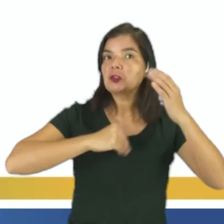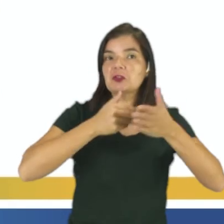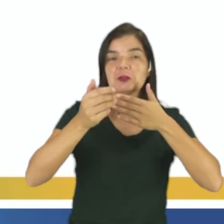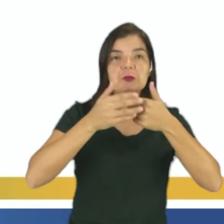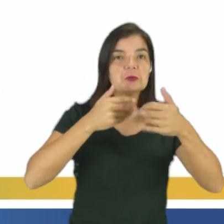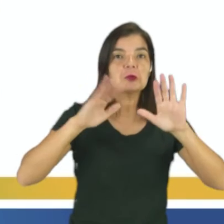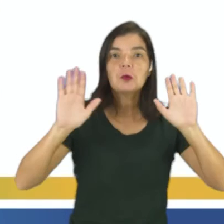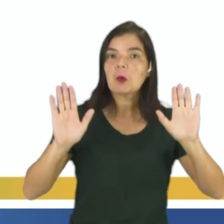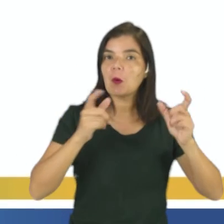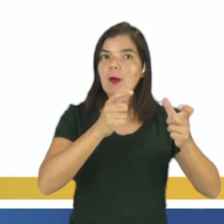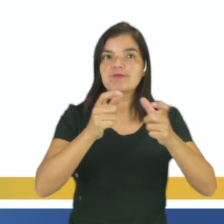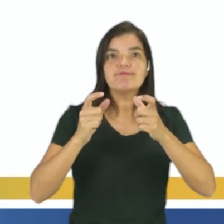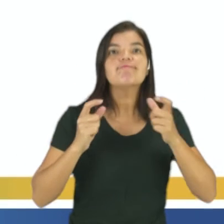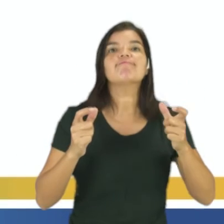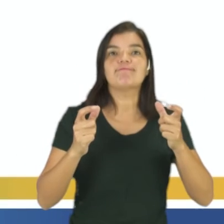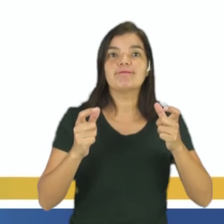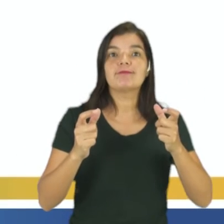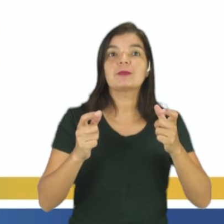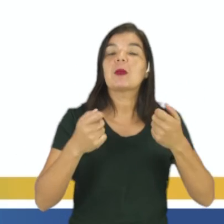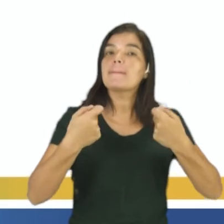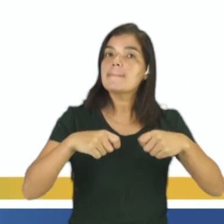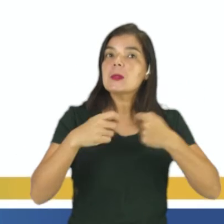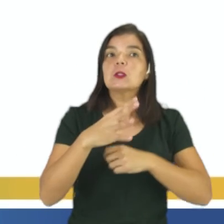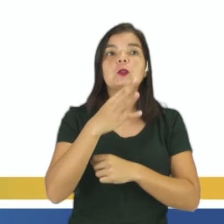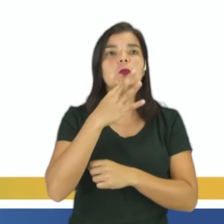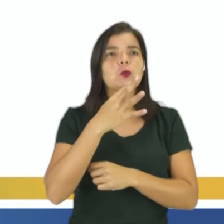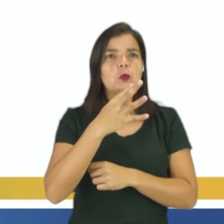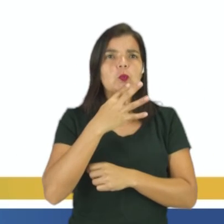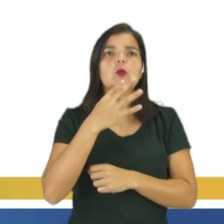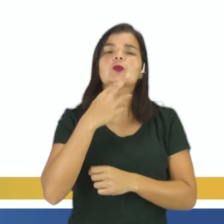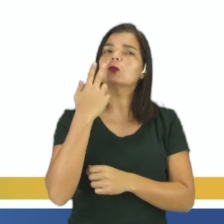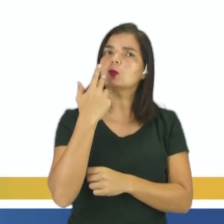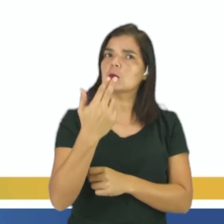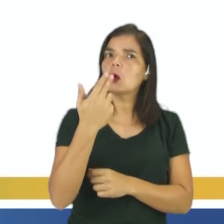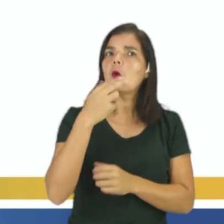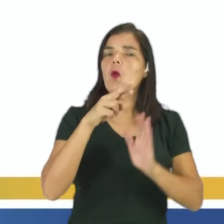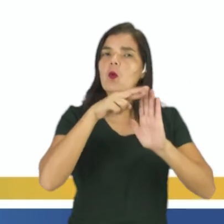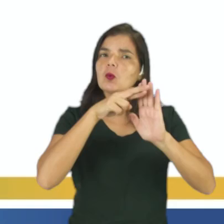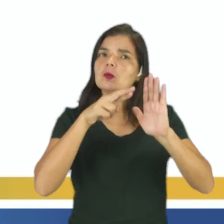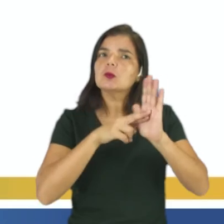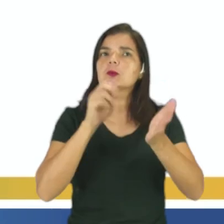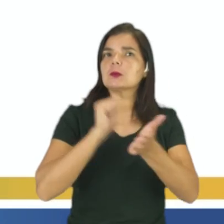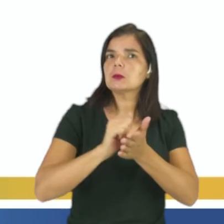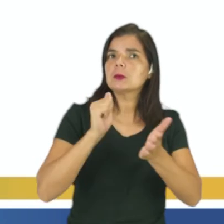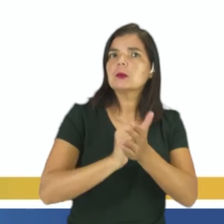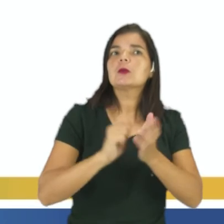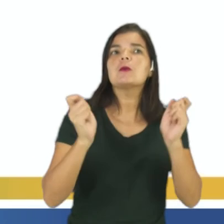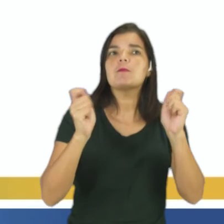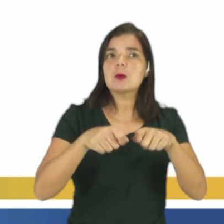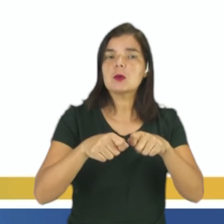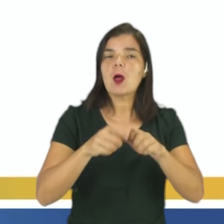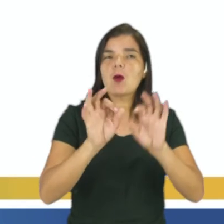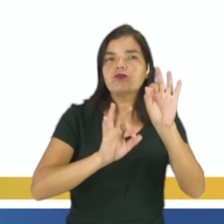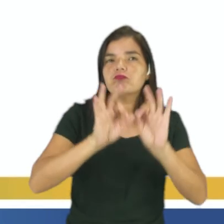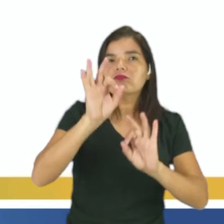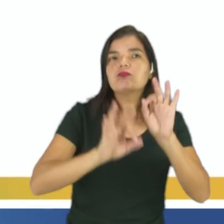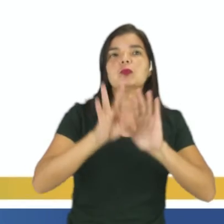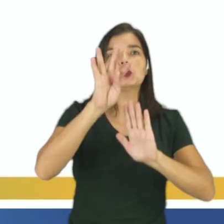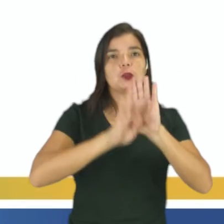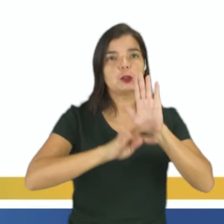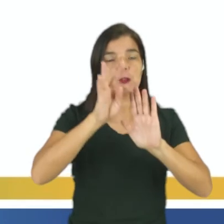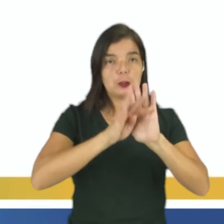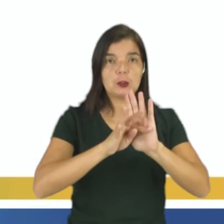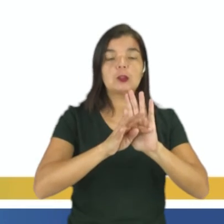profissional, seja ele de qualquer área, precisa conhecer bem seu idioma e as normas de escrita, para que assim possa elaborar